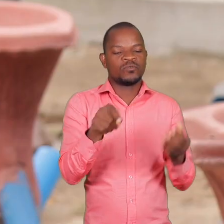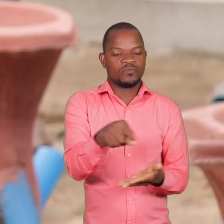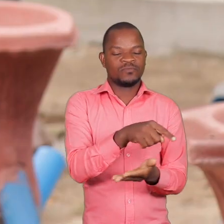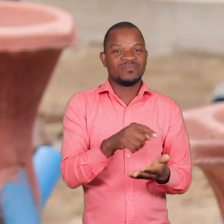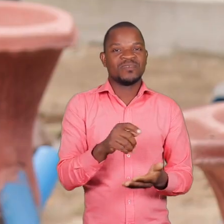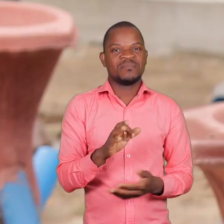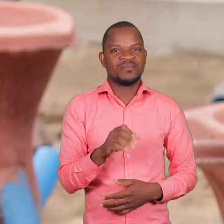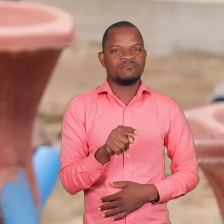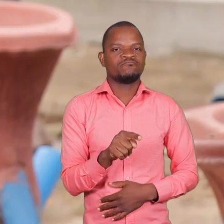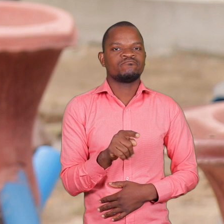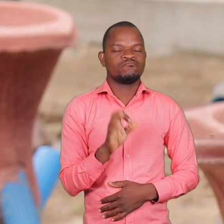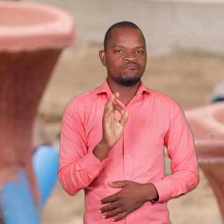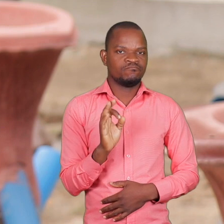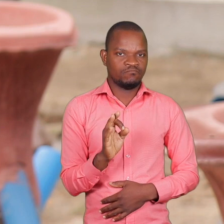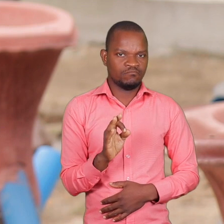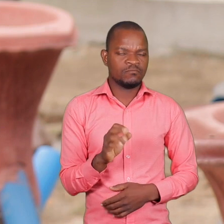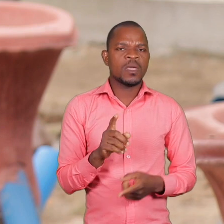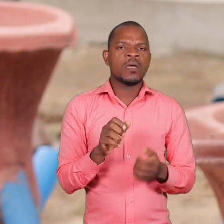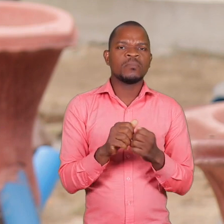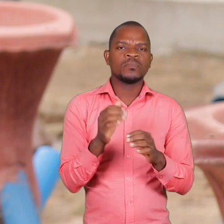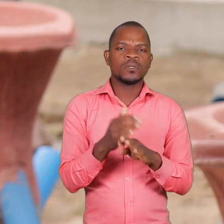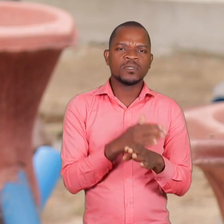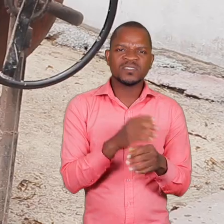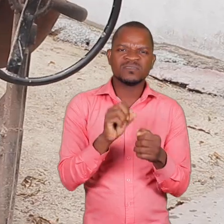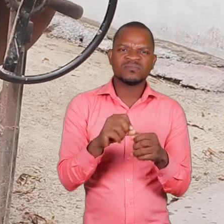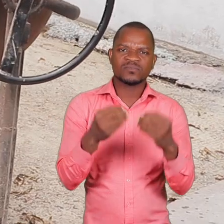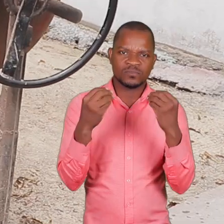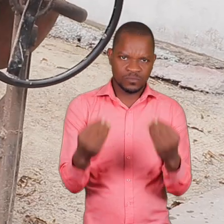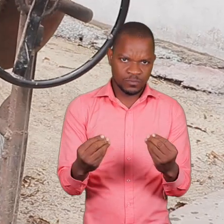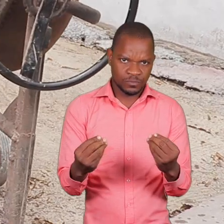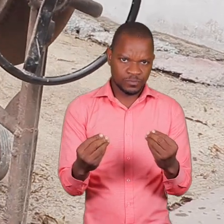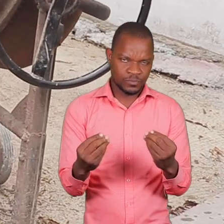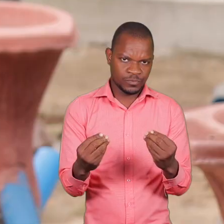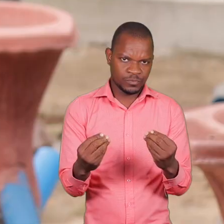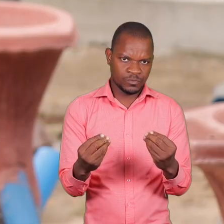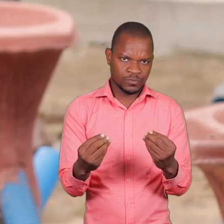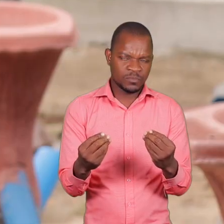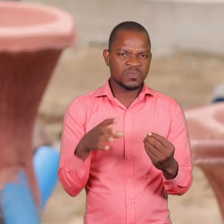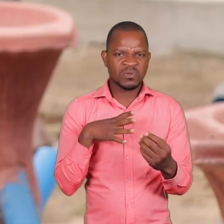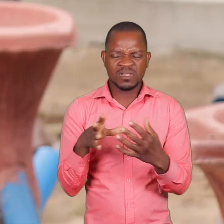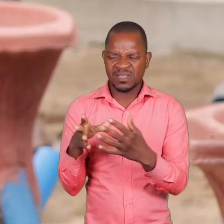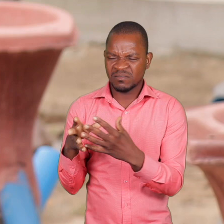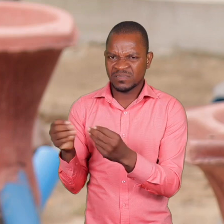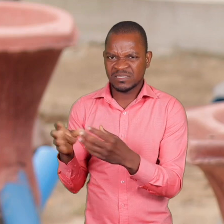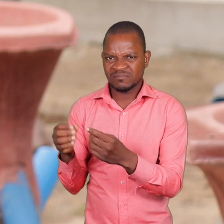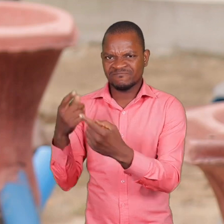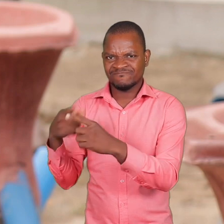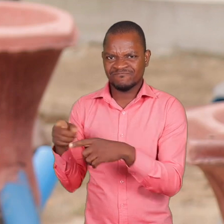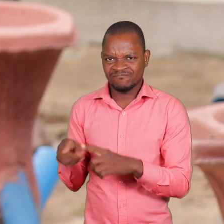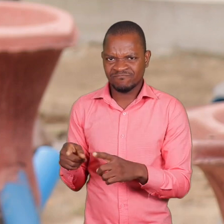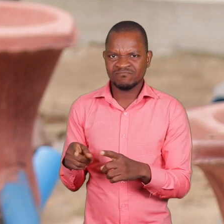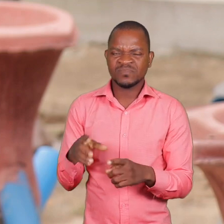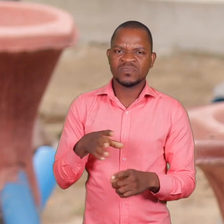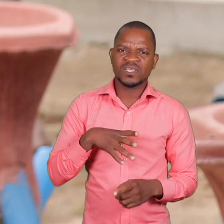O processo começa com a mistura dos, posso chamar os inerentes, em que nós